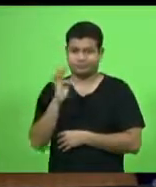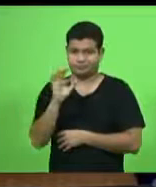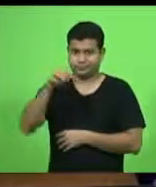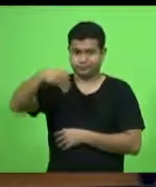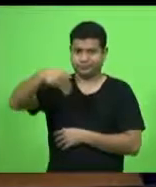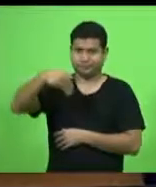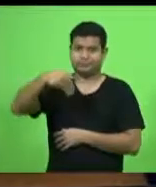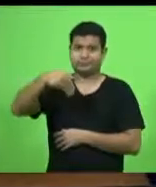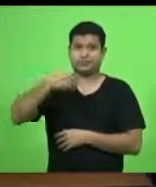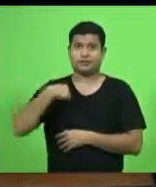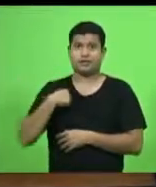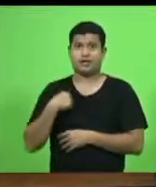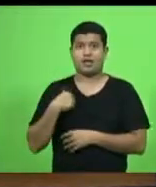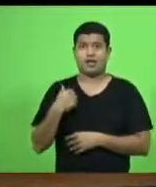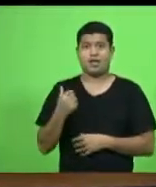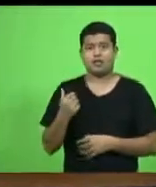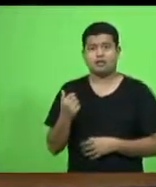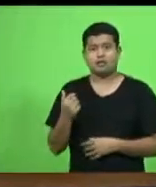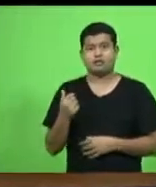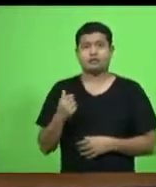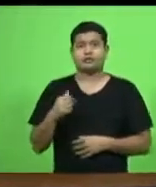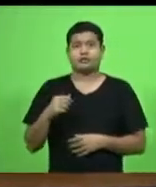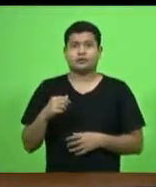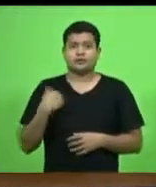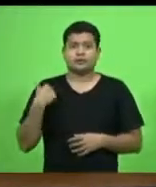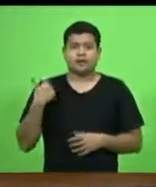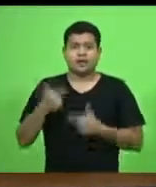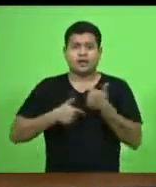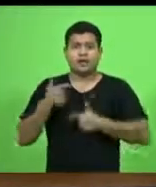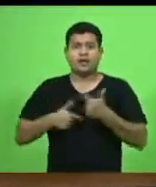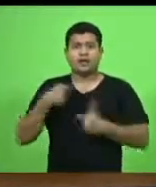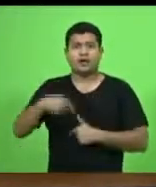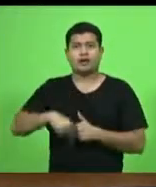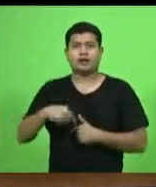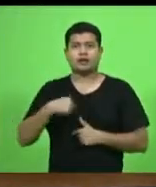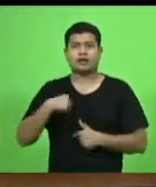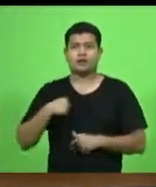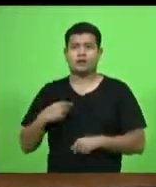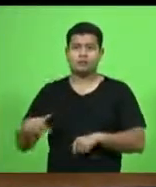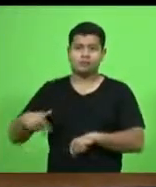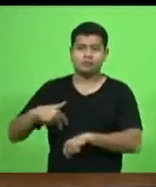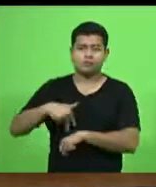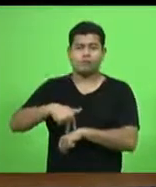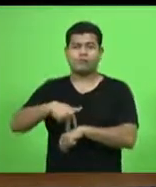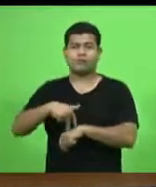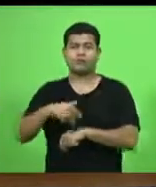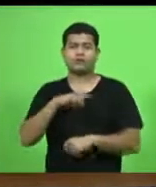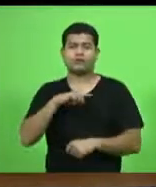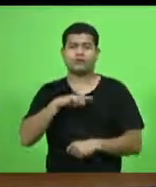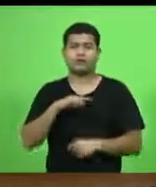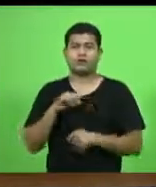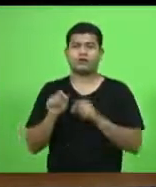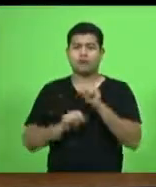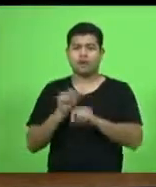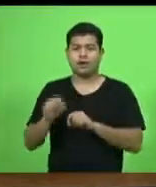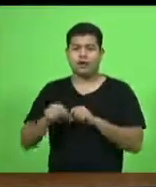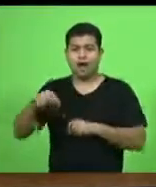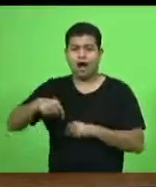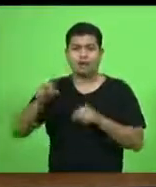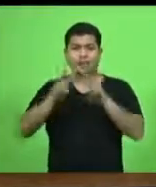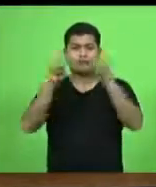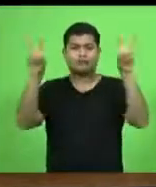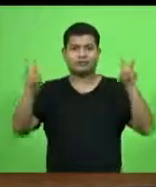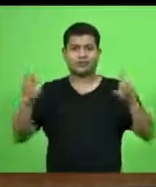Quando eu passei por aqui, deputado Kennedy, nós tínhamos algumas falas, como fala deputado, pautas que o deputado